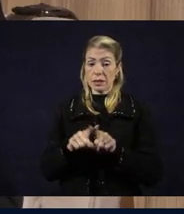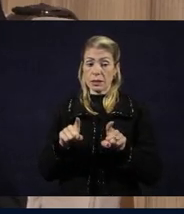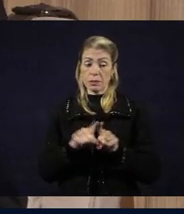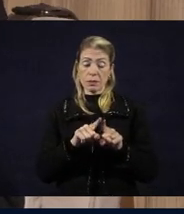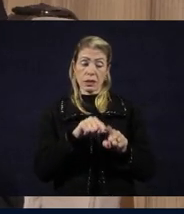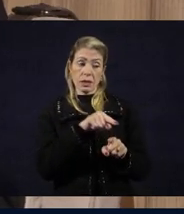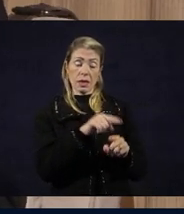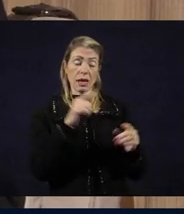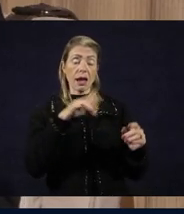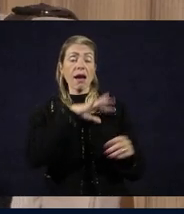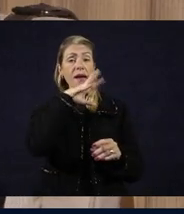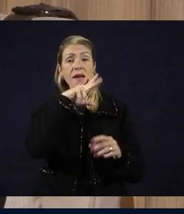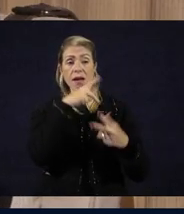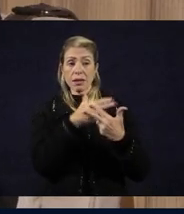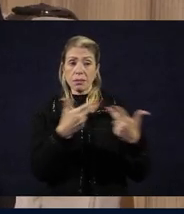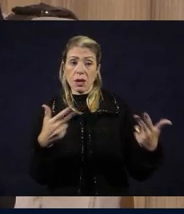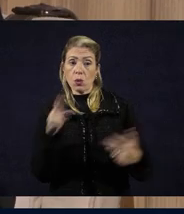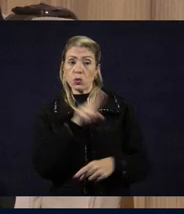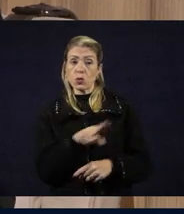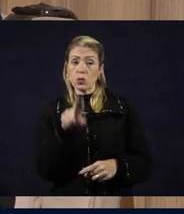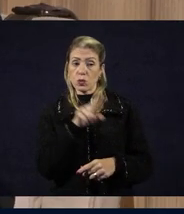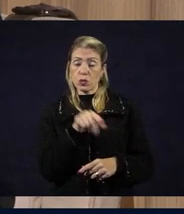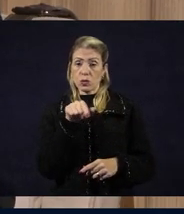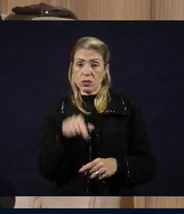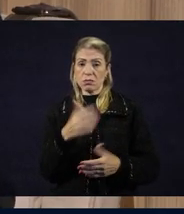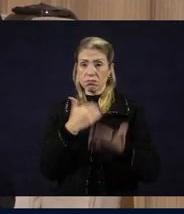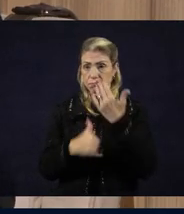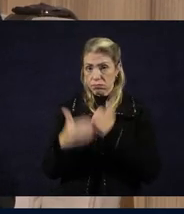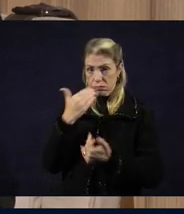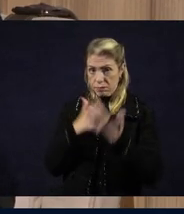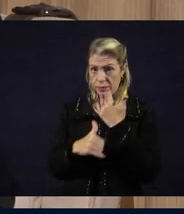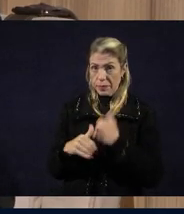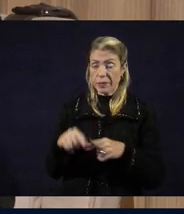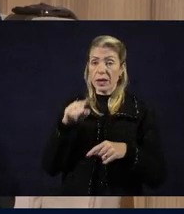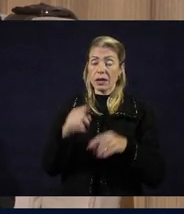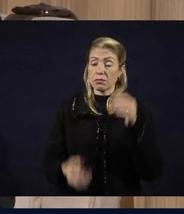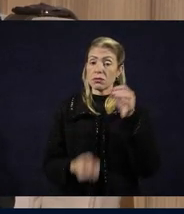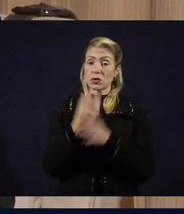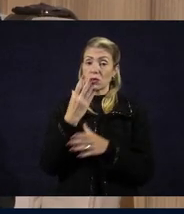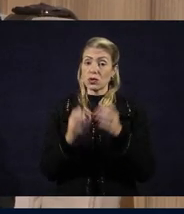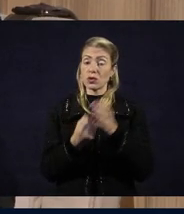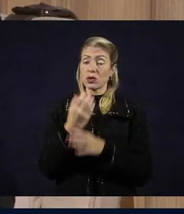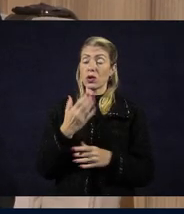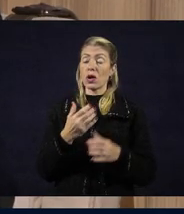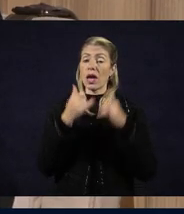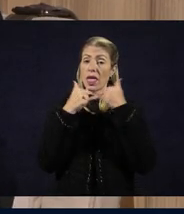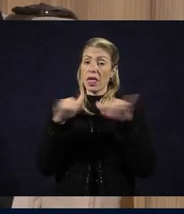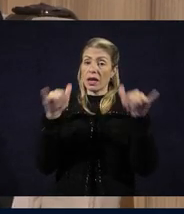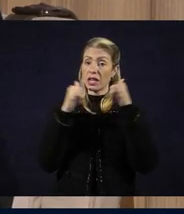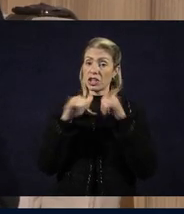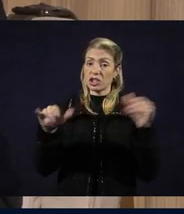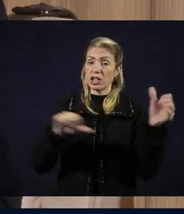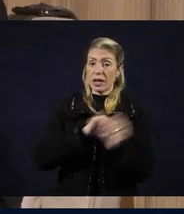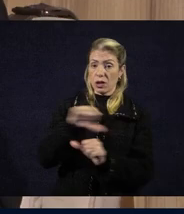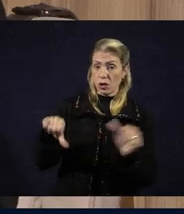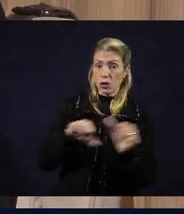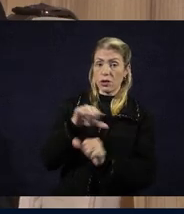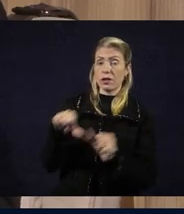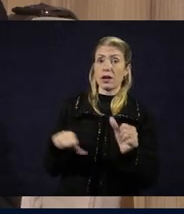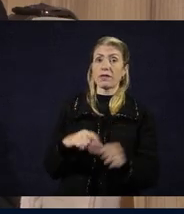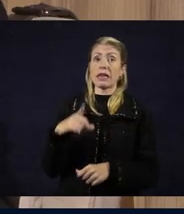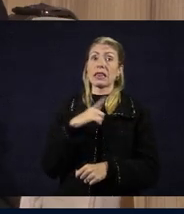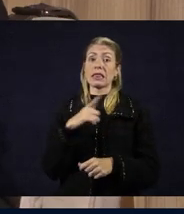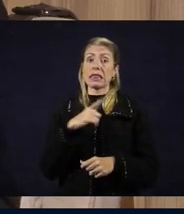mas com a com o surgimento dessas energias renováveis acabou